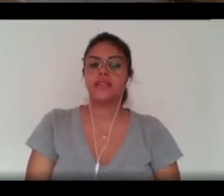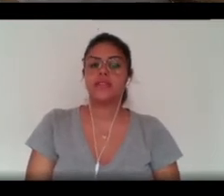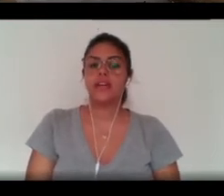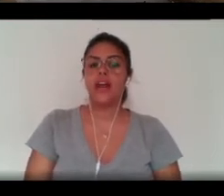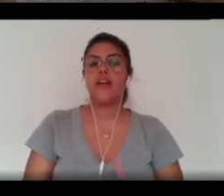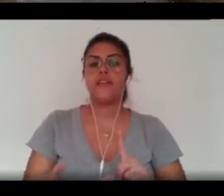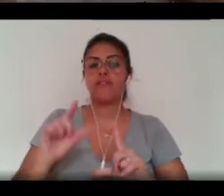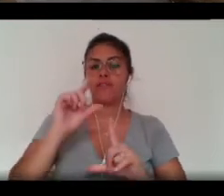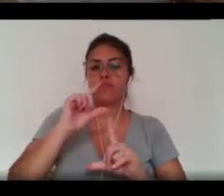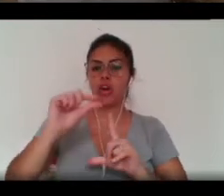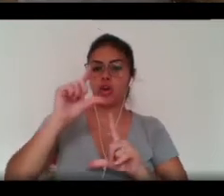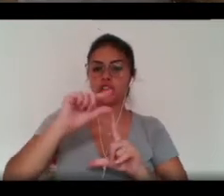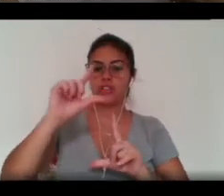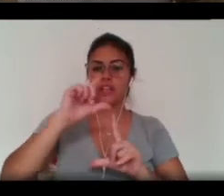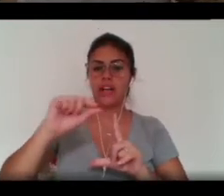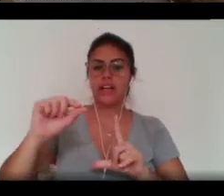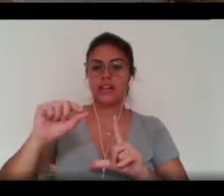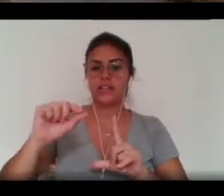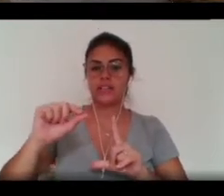em função do tempo.